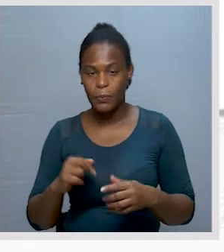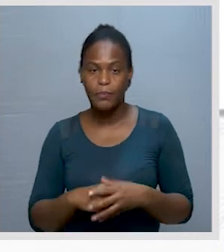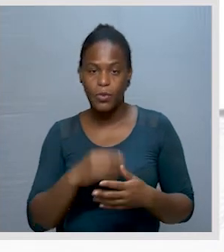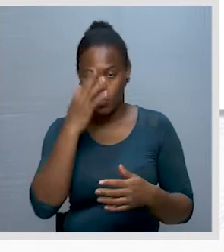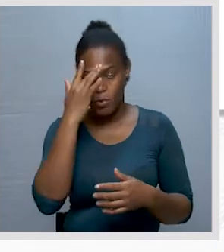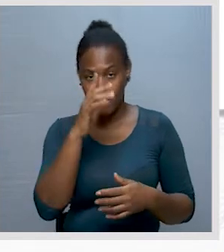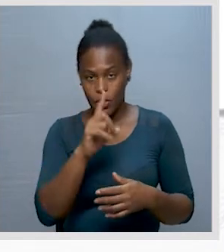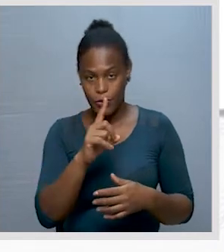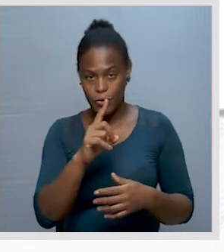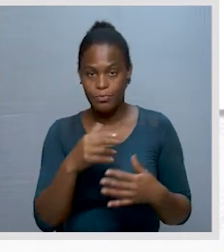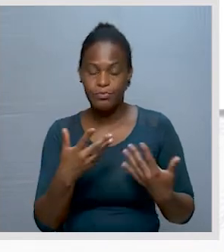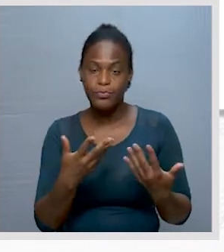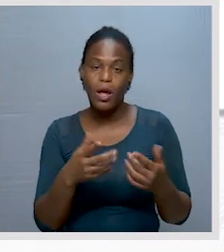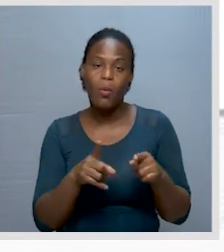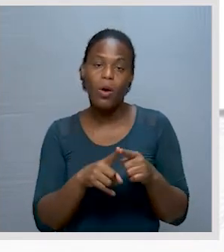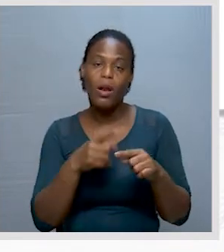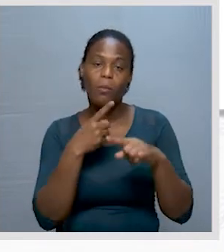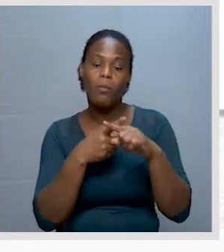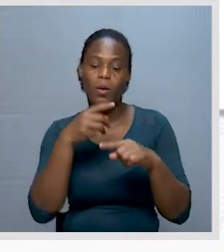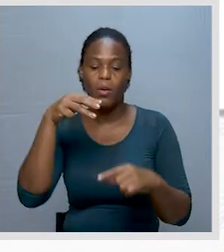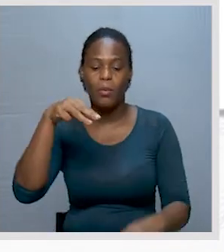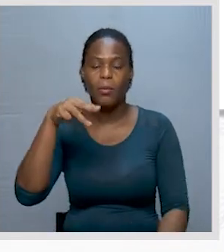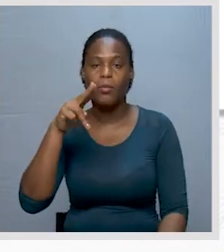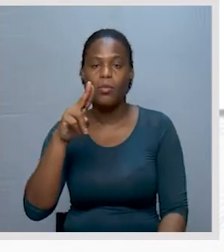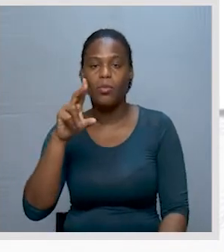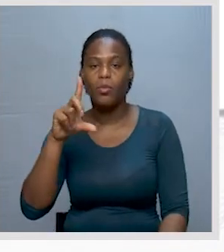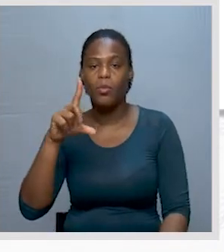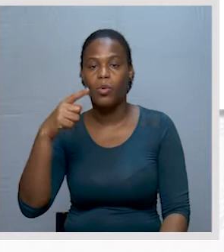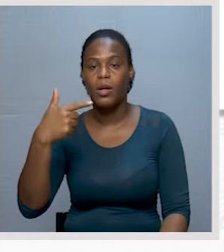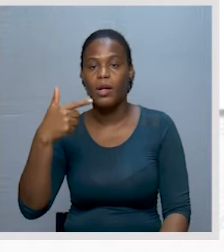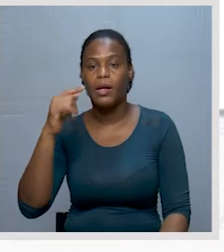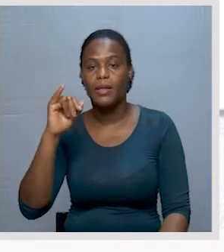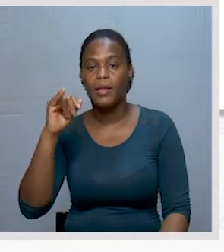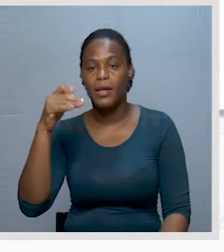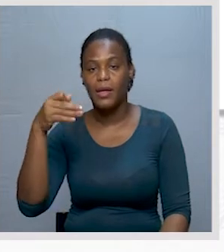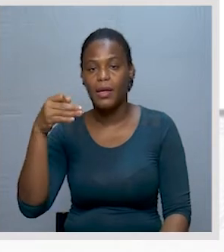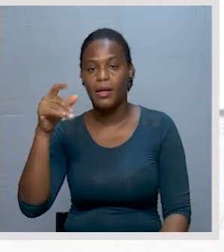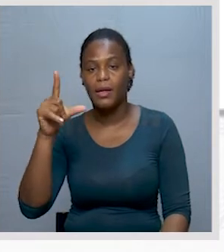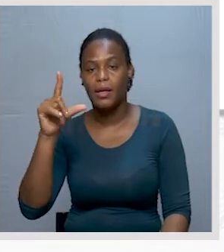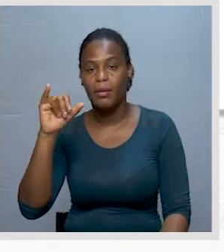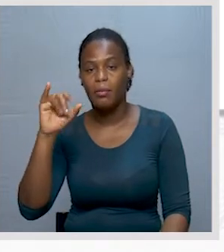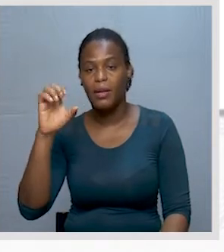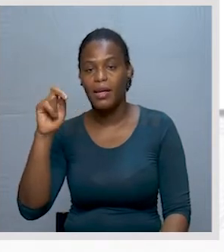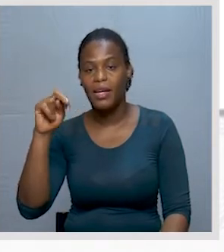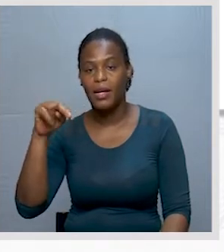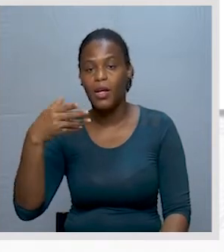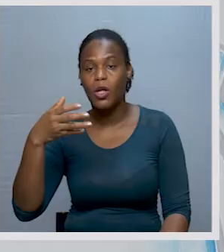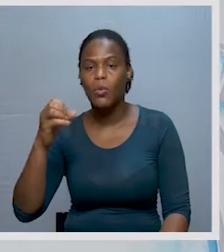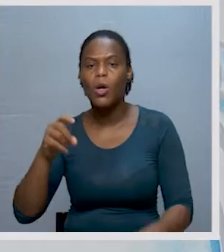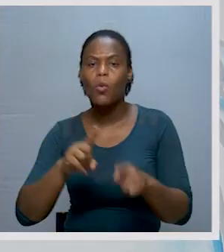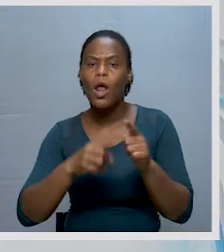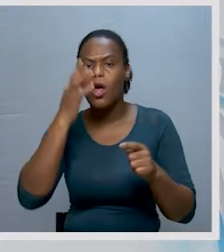6 é o multiplicando, ou seja, o número que na multiplicação se repete. E